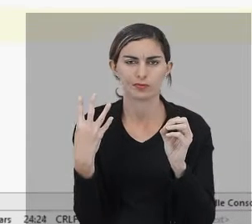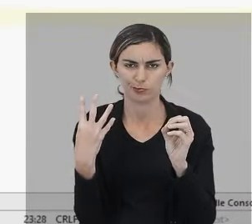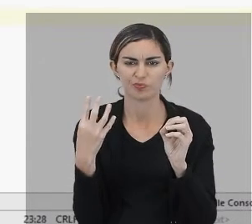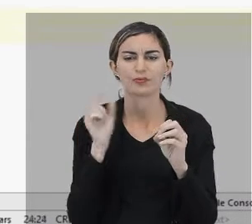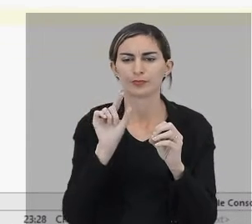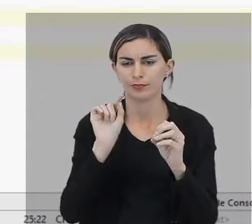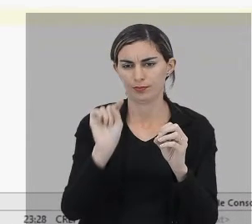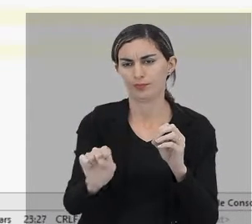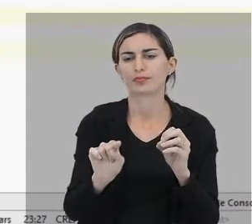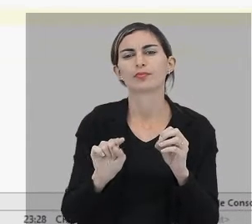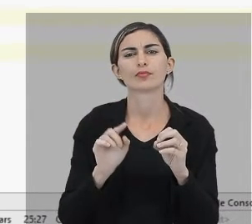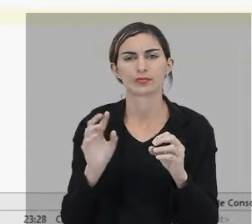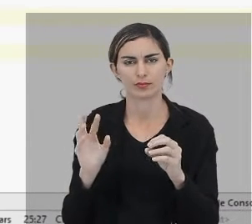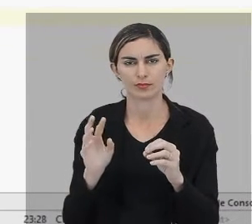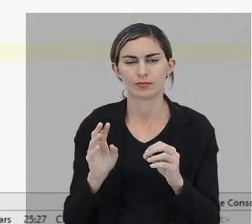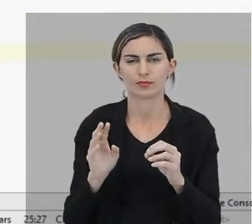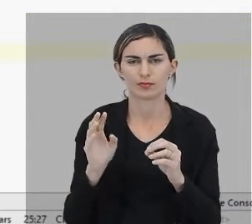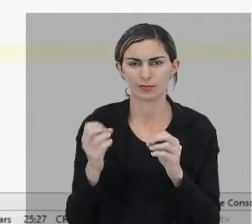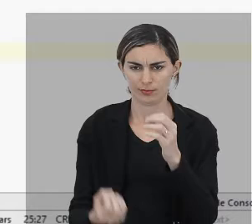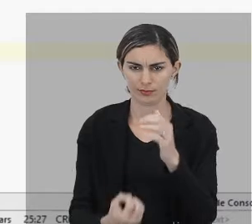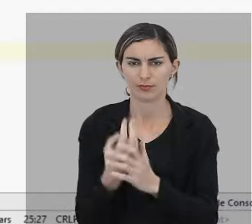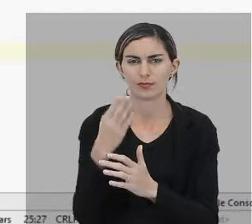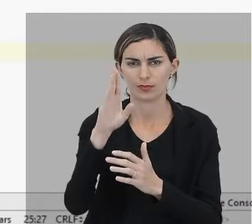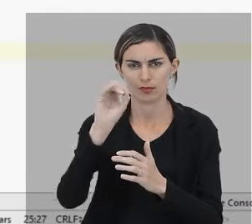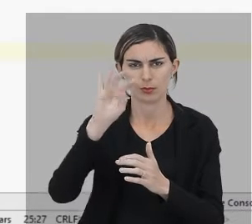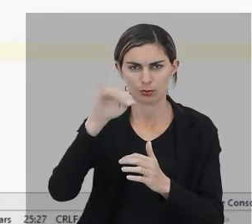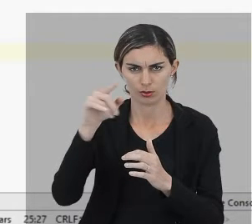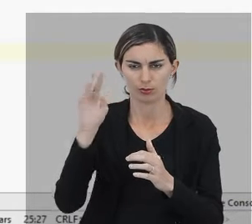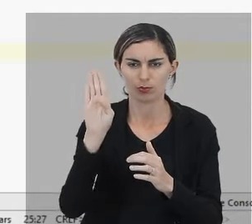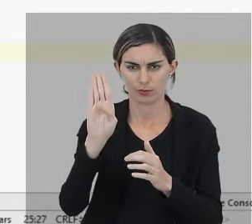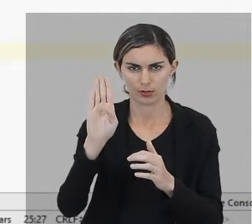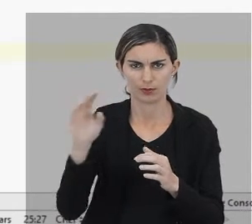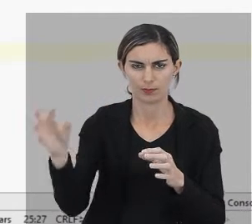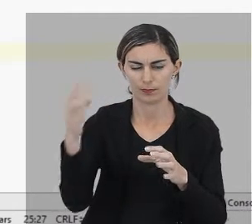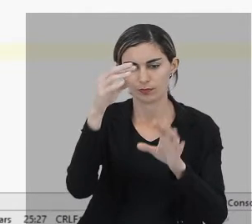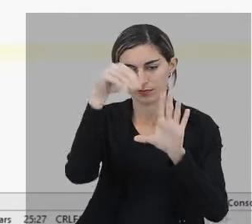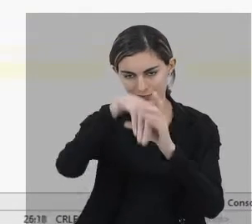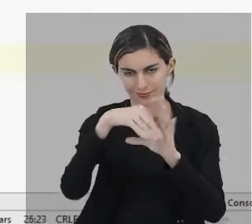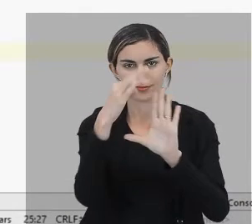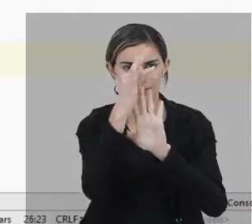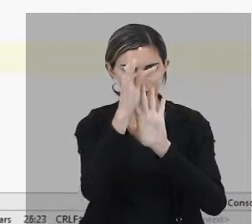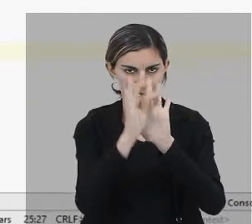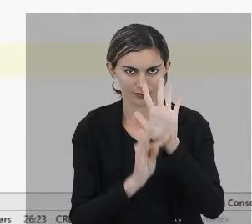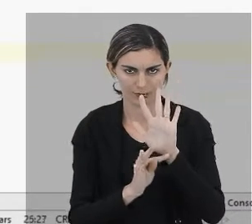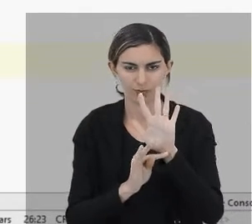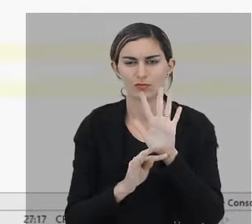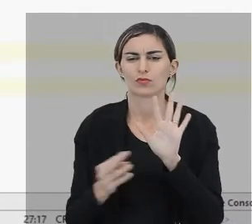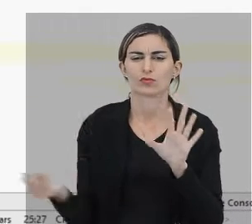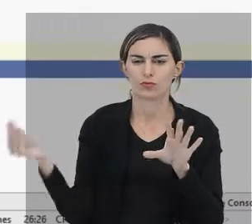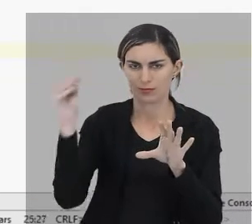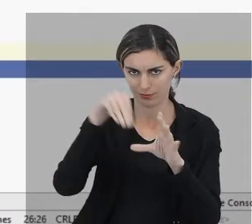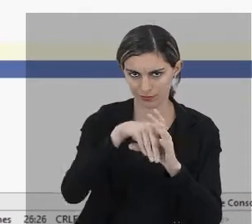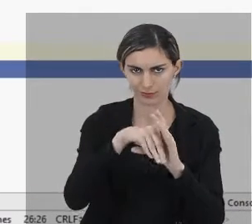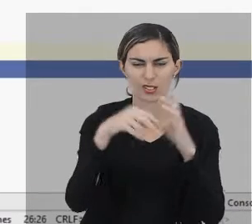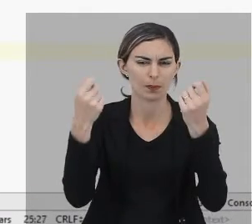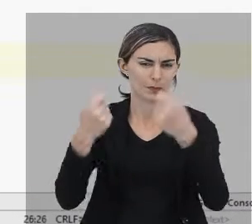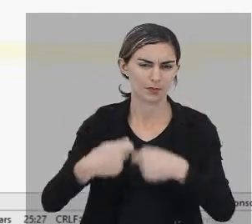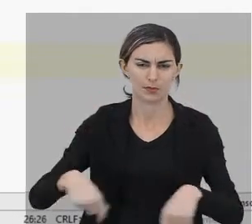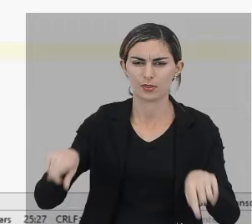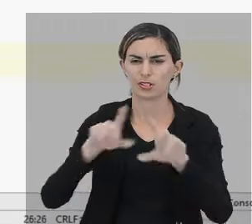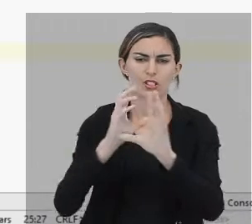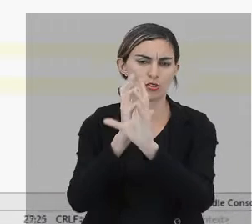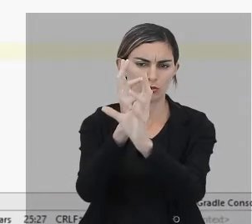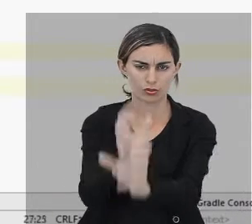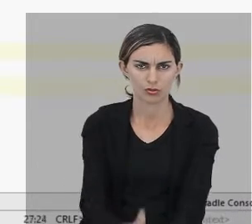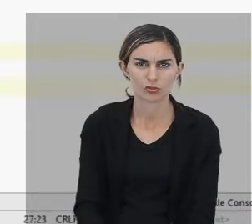Vamos criar o botão, vamos colocar aqui o texto, vamos adicionar view. Não vamos mais